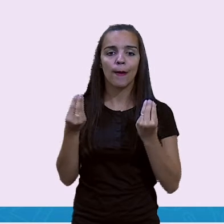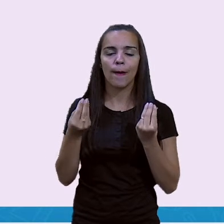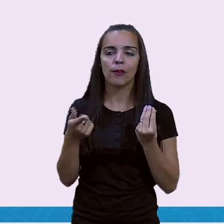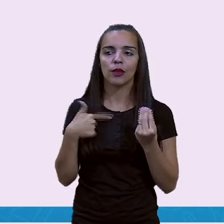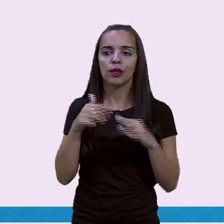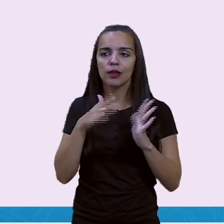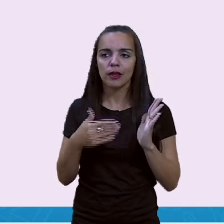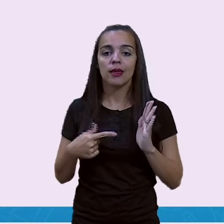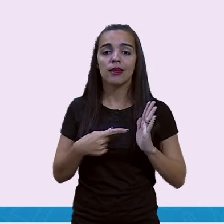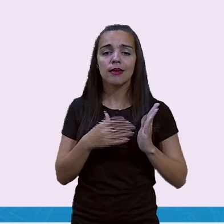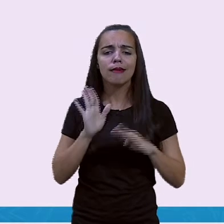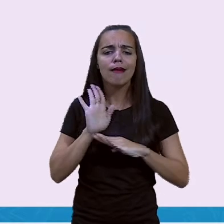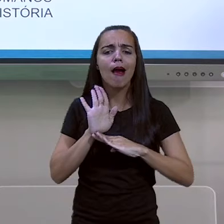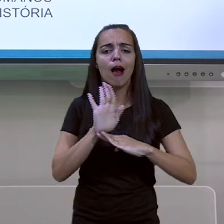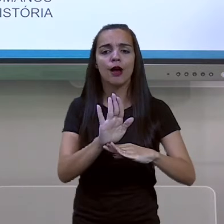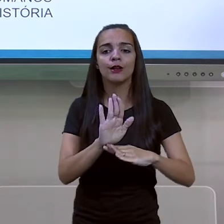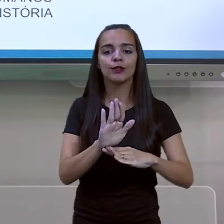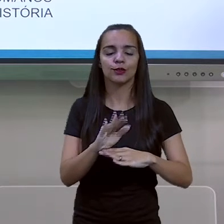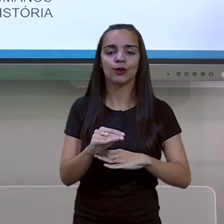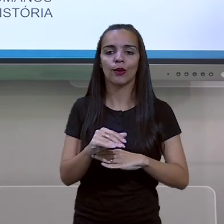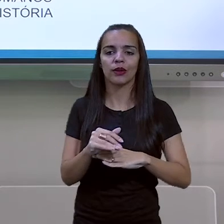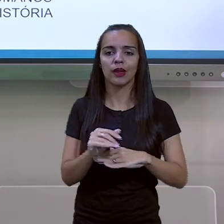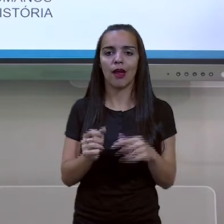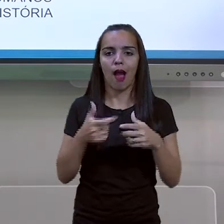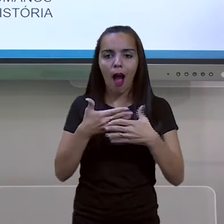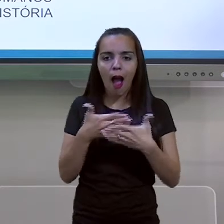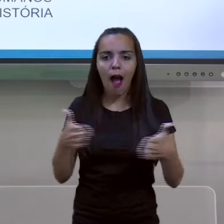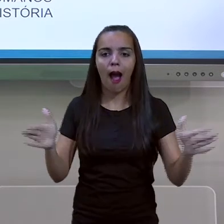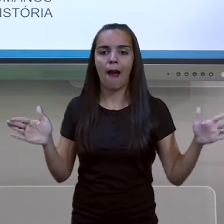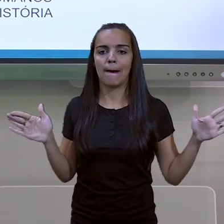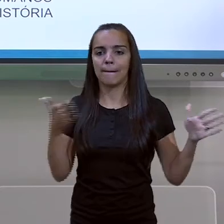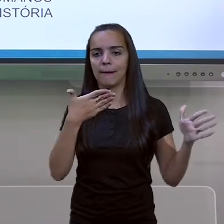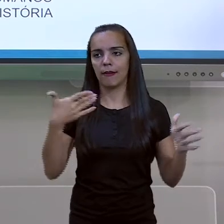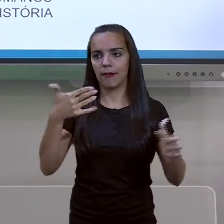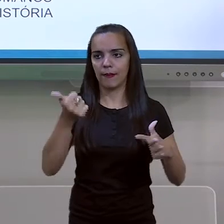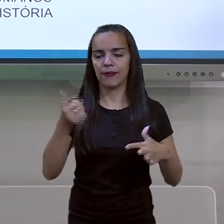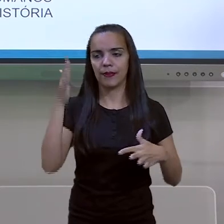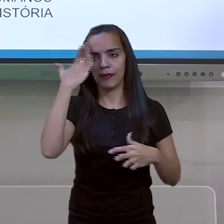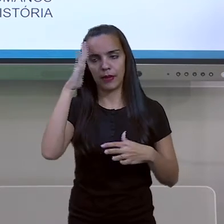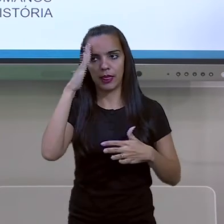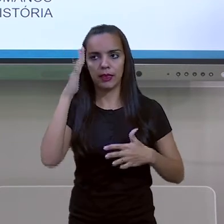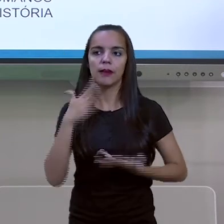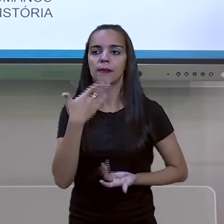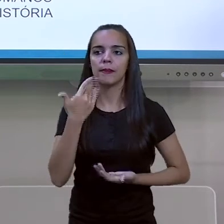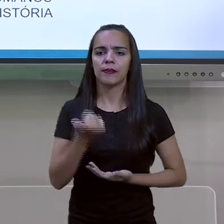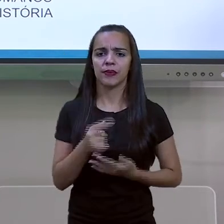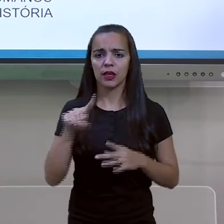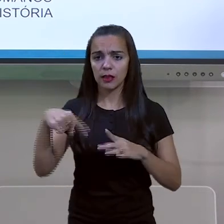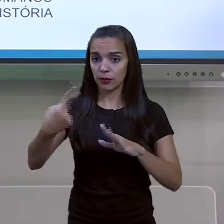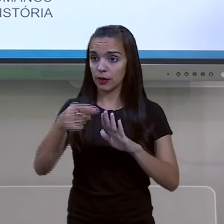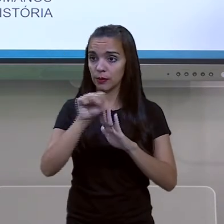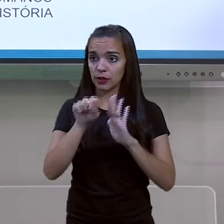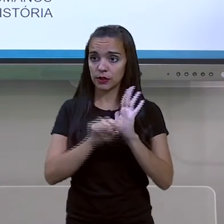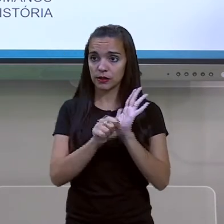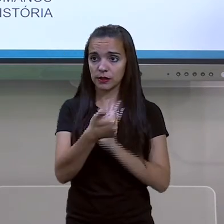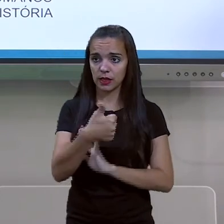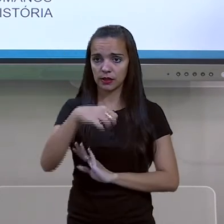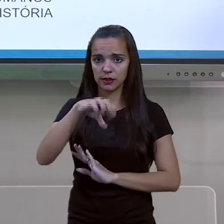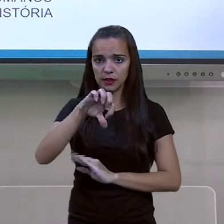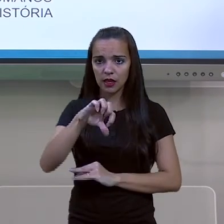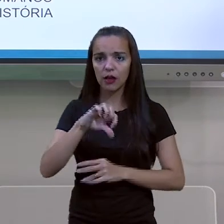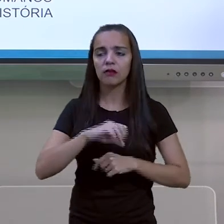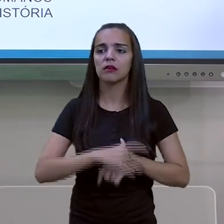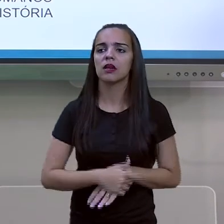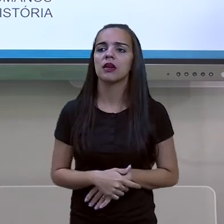o estudo mais amplo, né? Então, a partir do século XIX, depois do